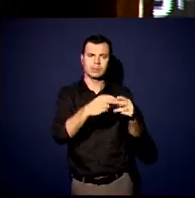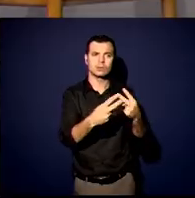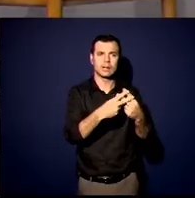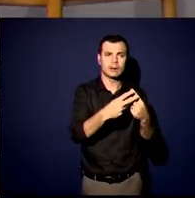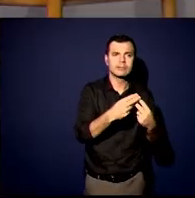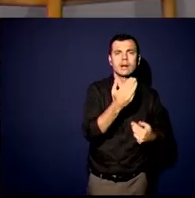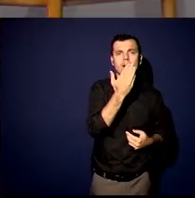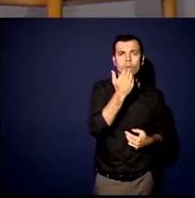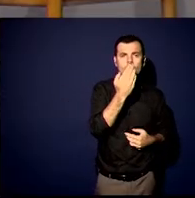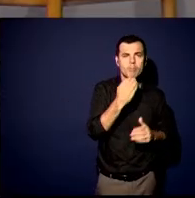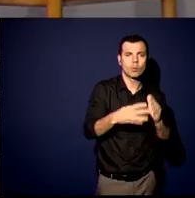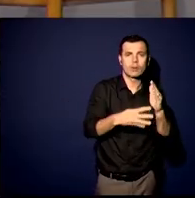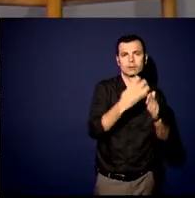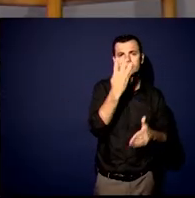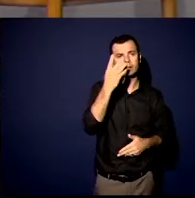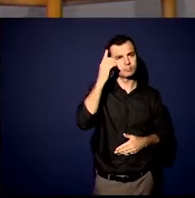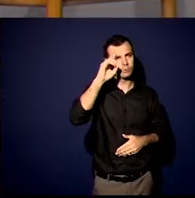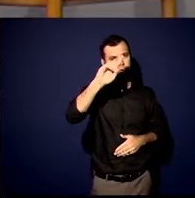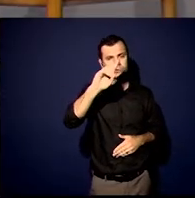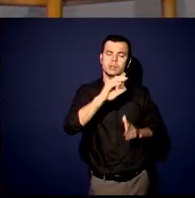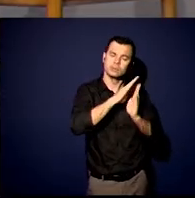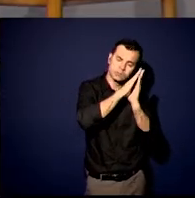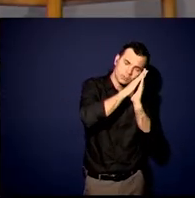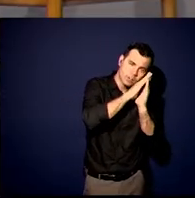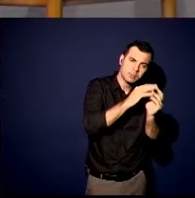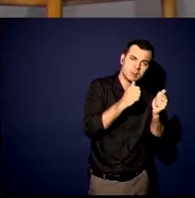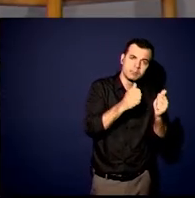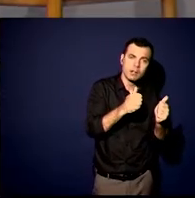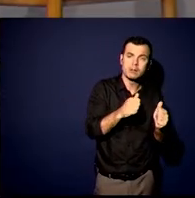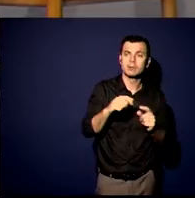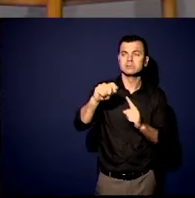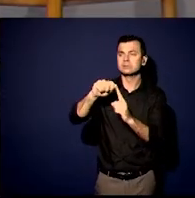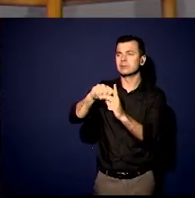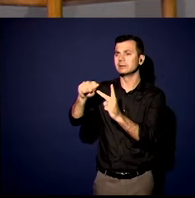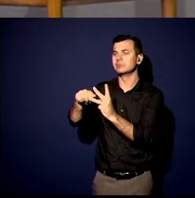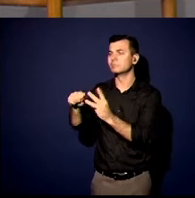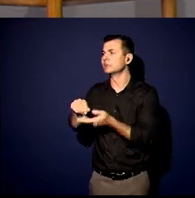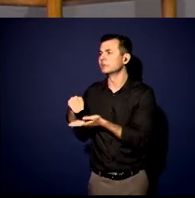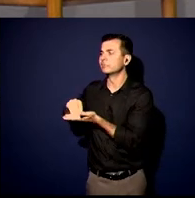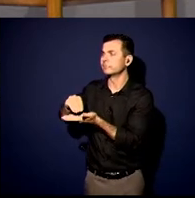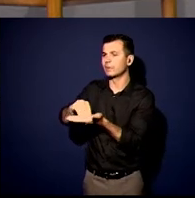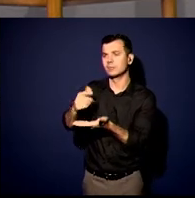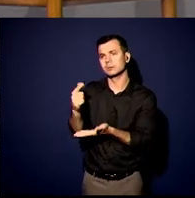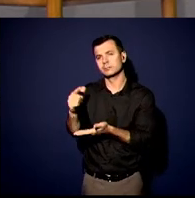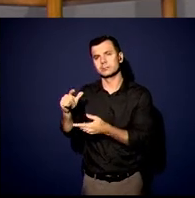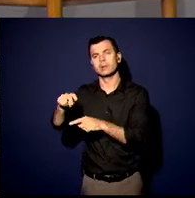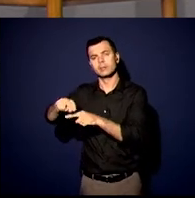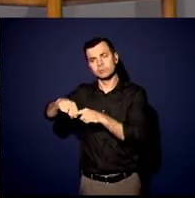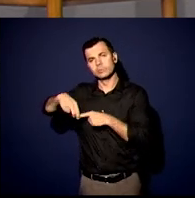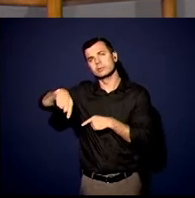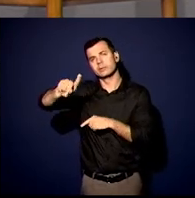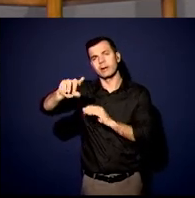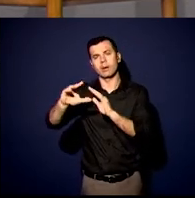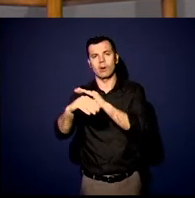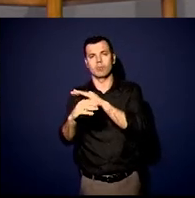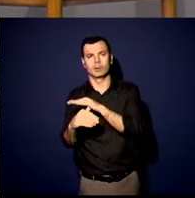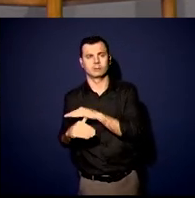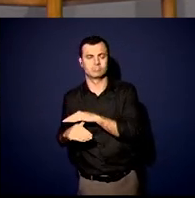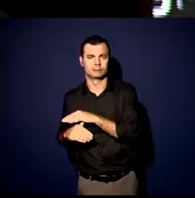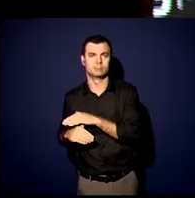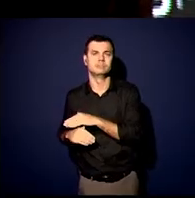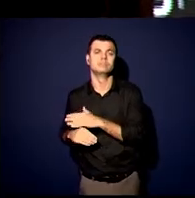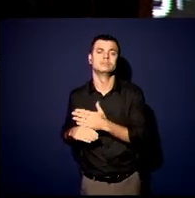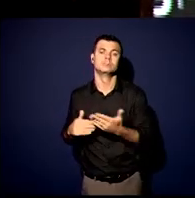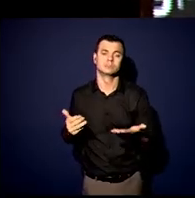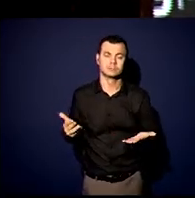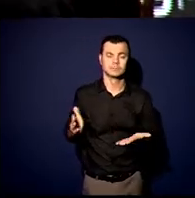então obviamente nos 90 dias há uma taxa alta de reincidência e nós temos que trabalhar com os egressos e